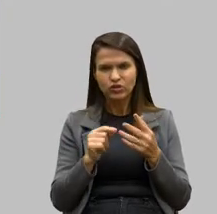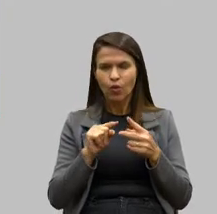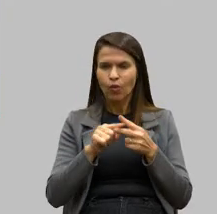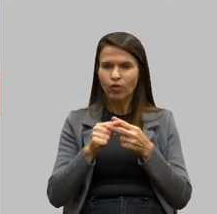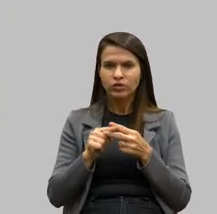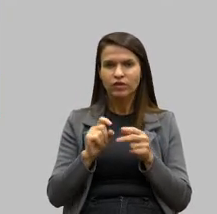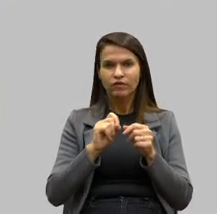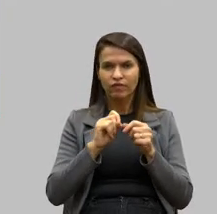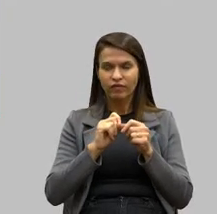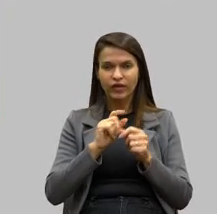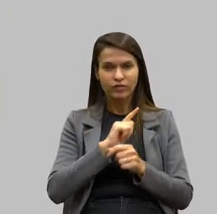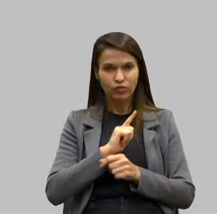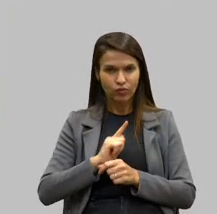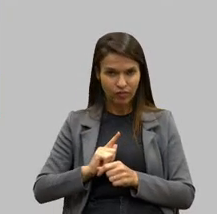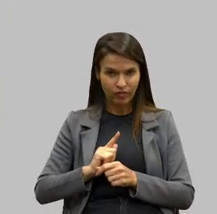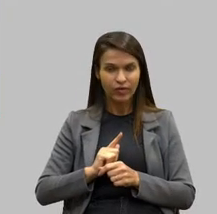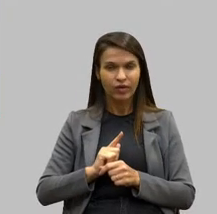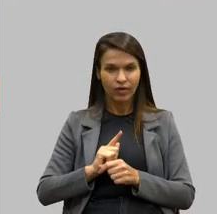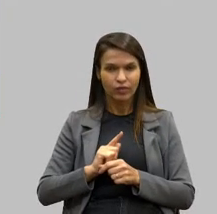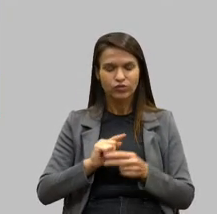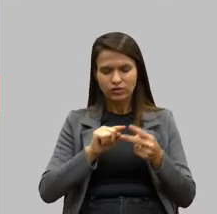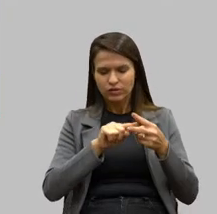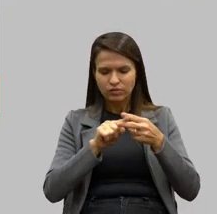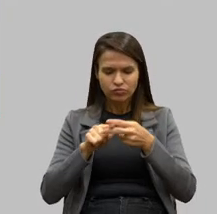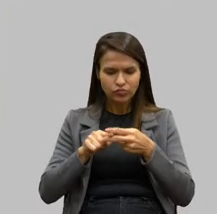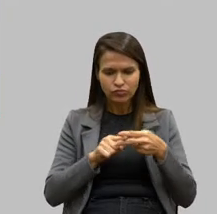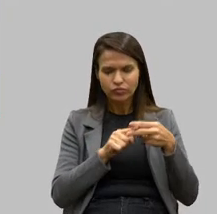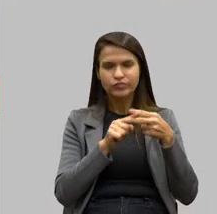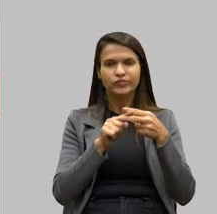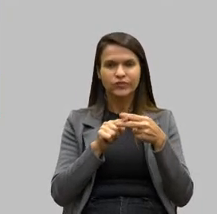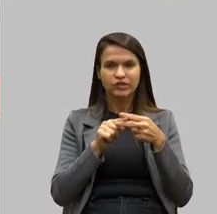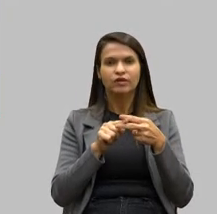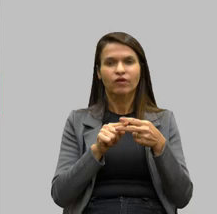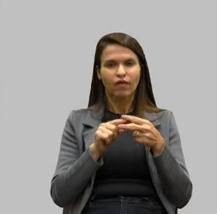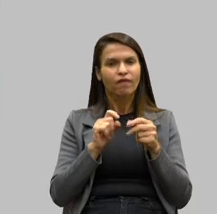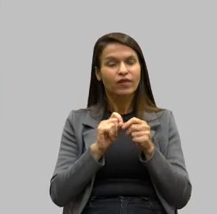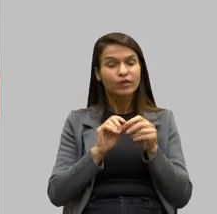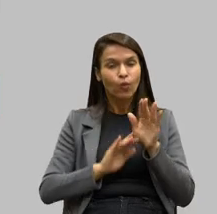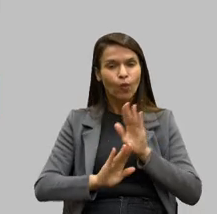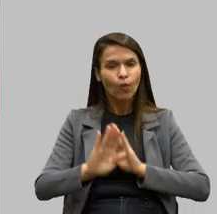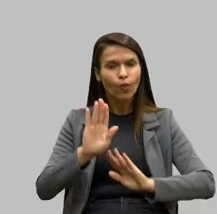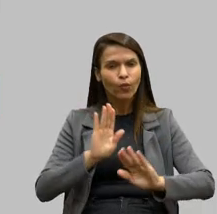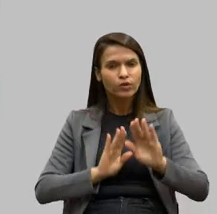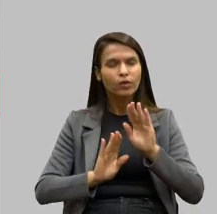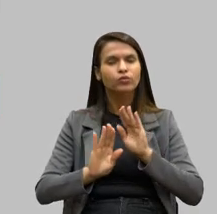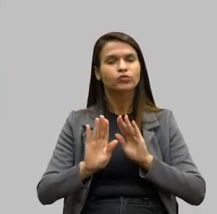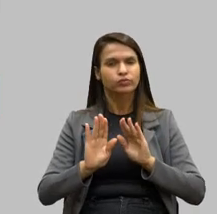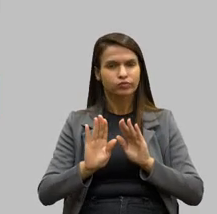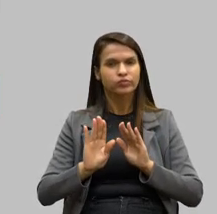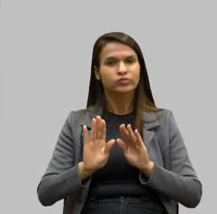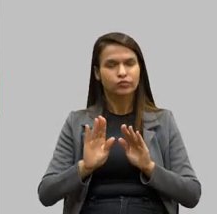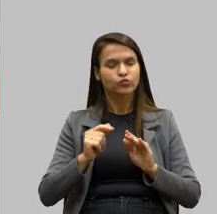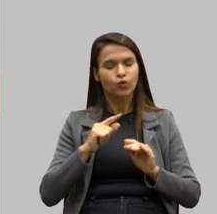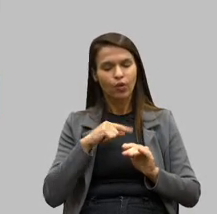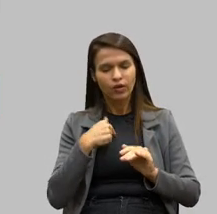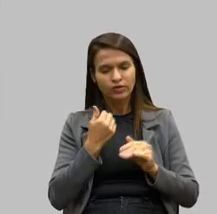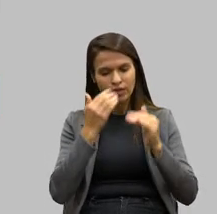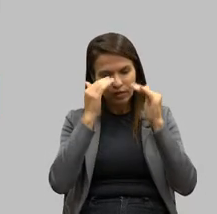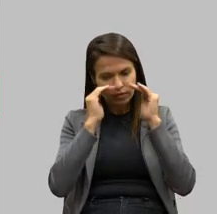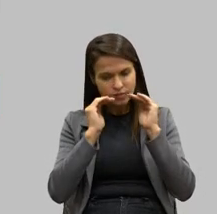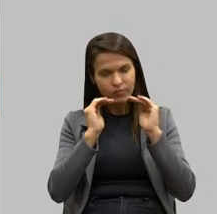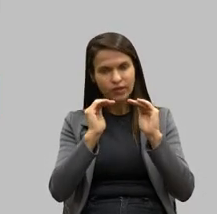temos feito no governo, são reajustes que são feitos com muito cuidado, com muito zelo. Nós respeitamos